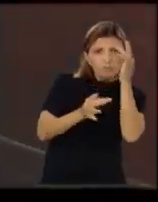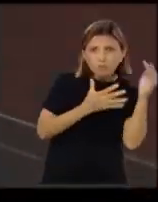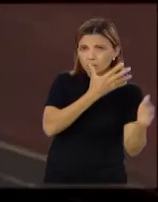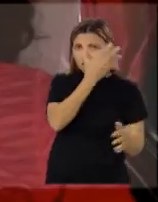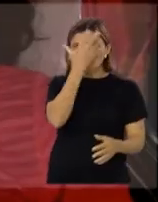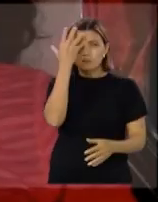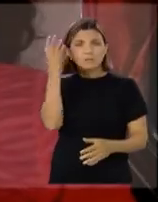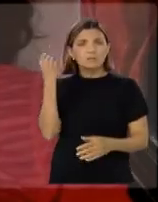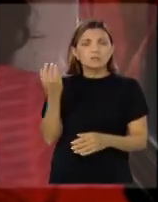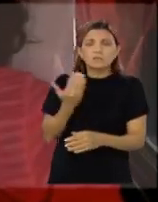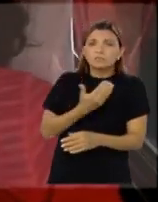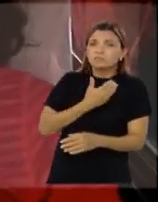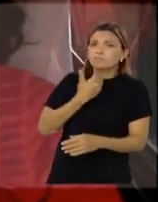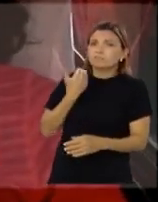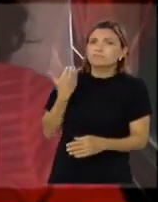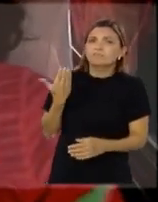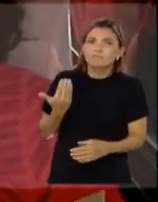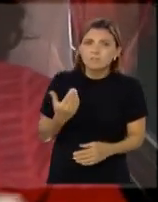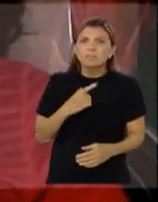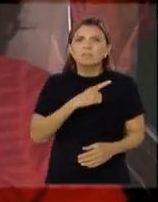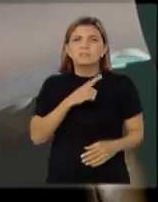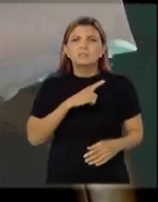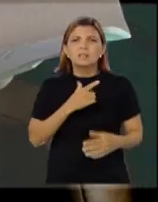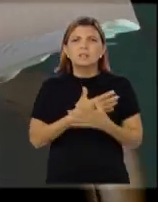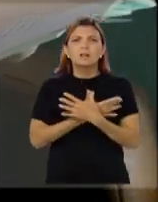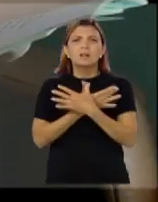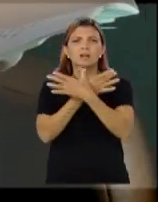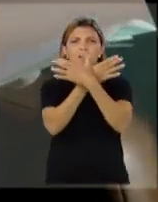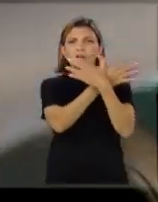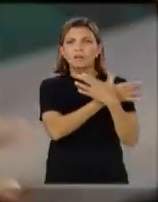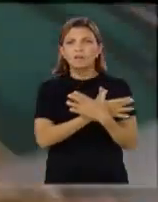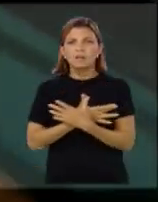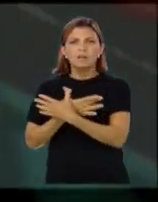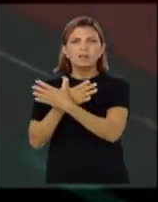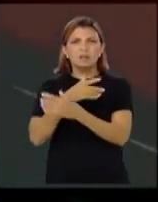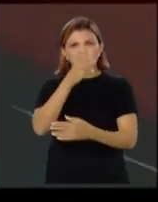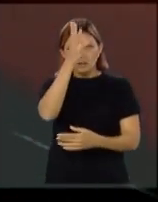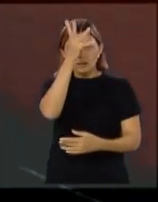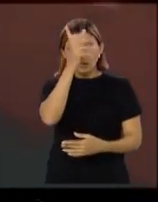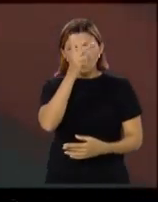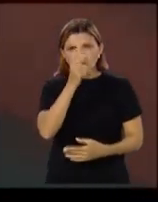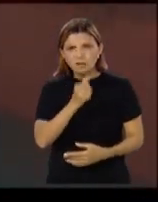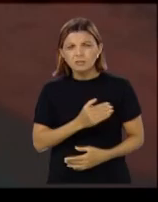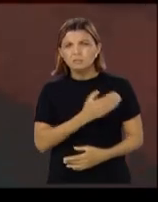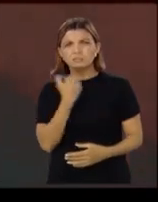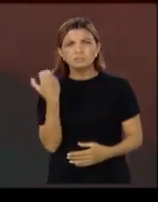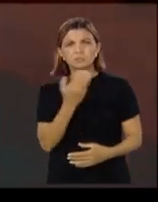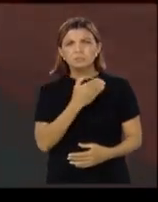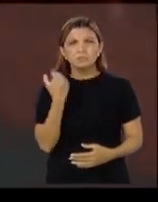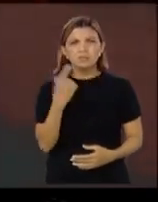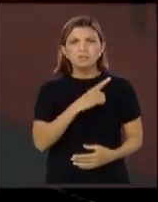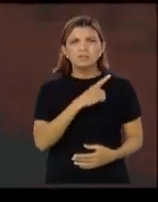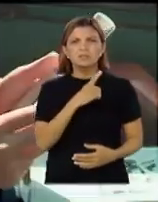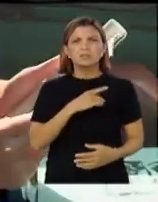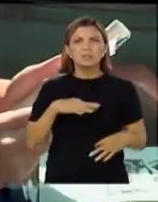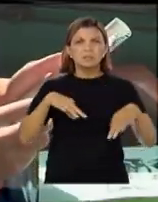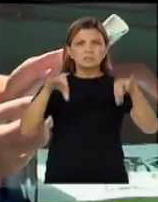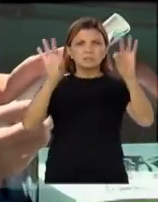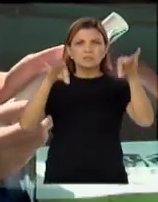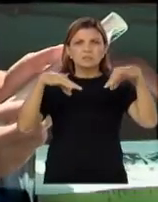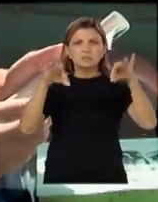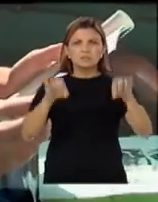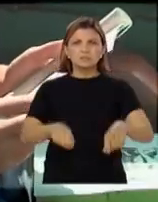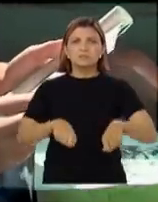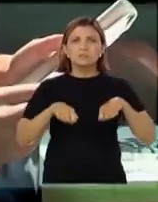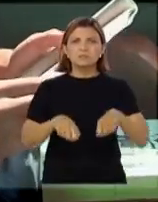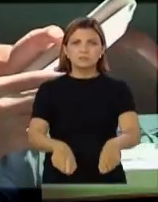surge flor pra esquecer de toda morte. A ave lá na cerca pia, a galinha vai pro corte. A